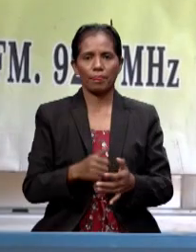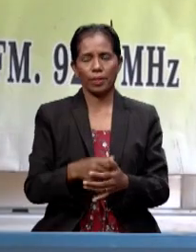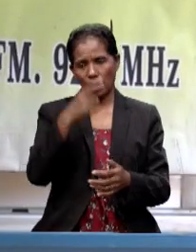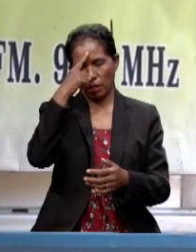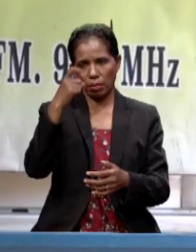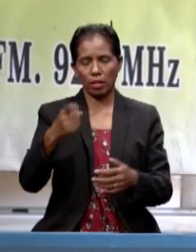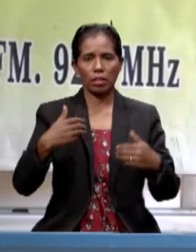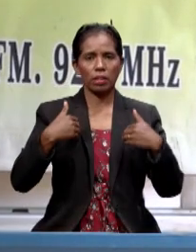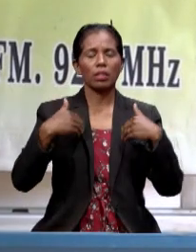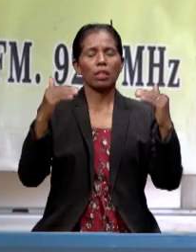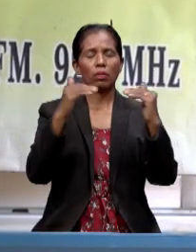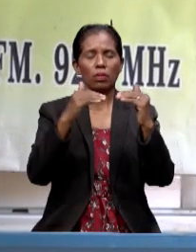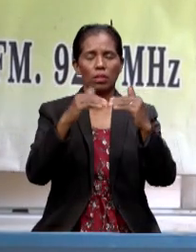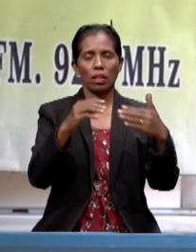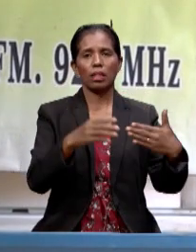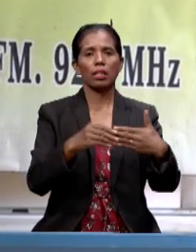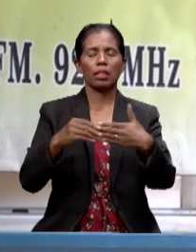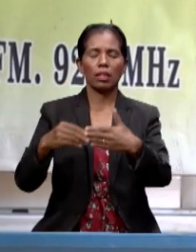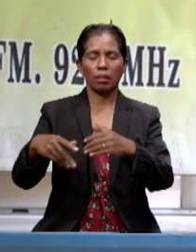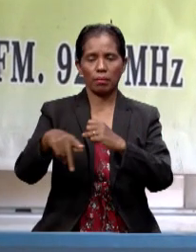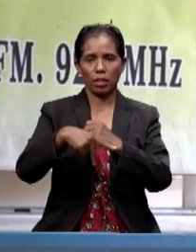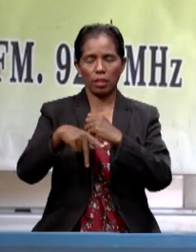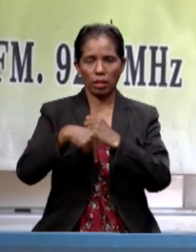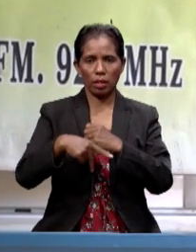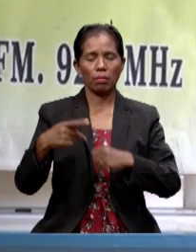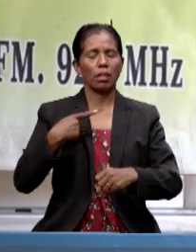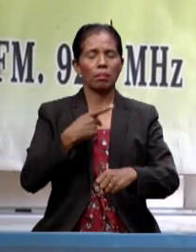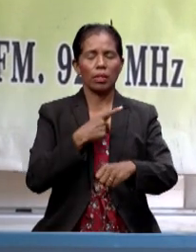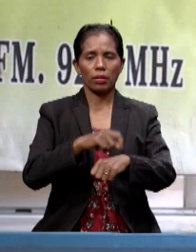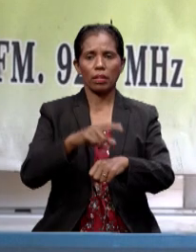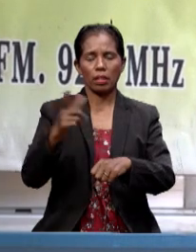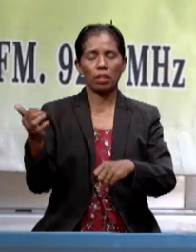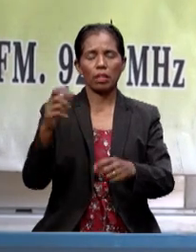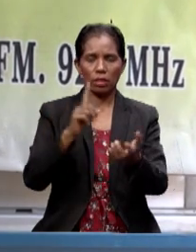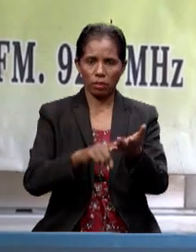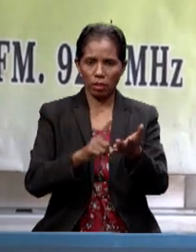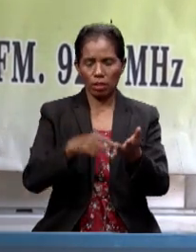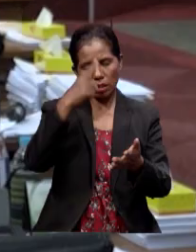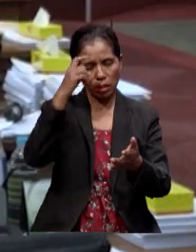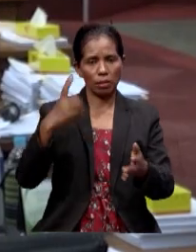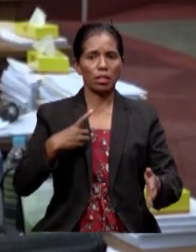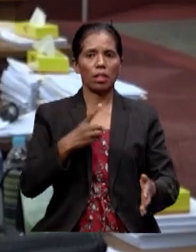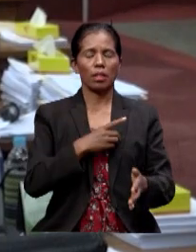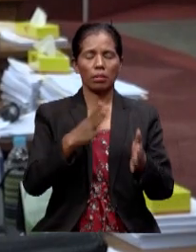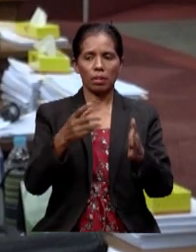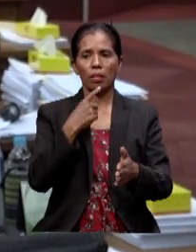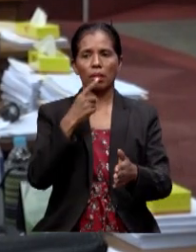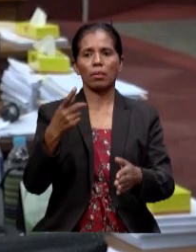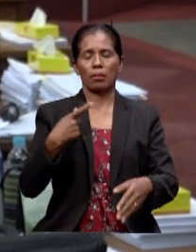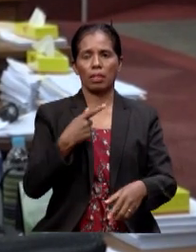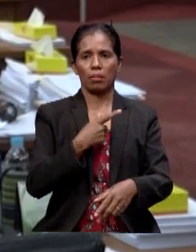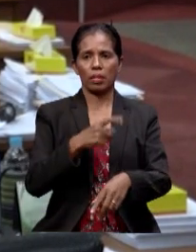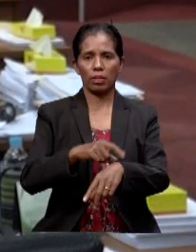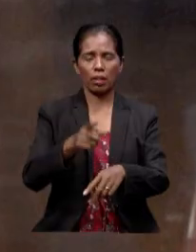i reunion lider bangkada kintane bangkada parlamentar sira se diskuti tamba antes nemos deputado sira sugere ba parlamento nasional atu